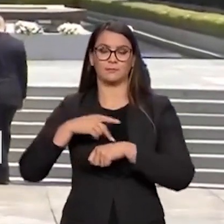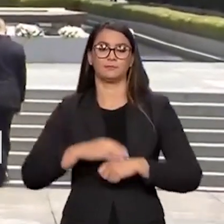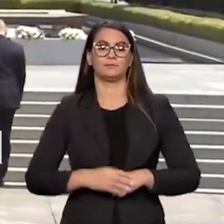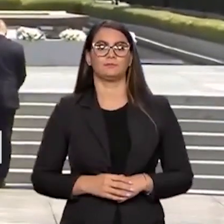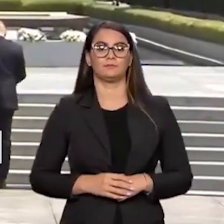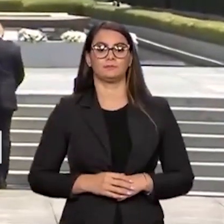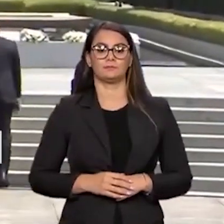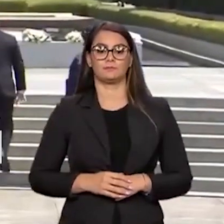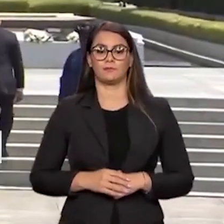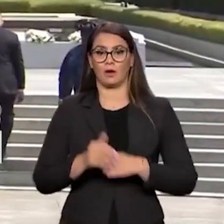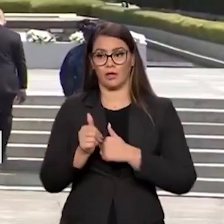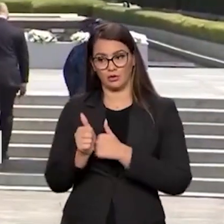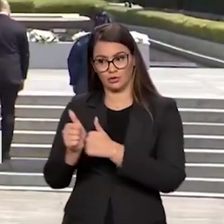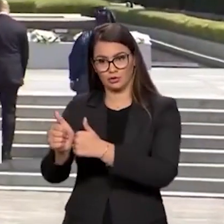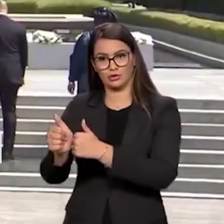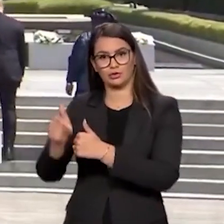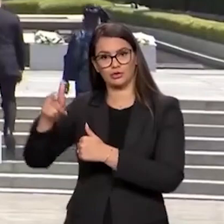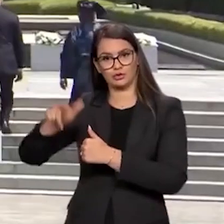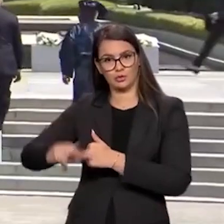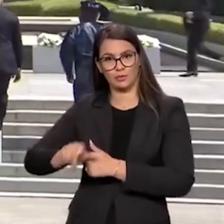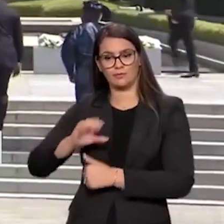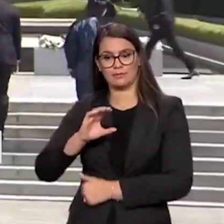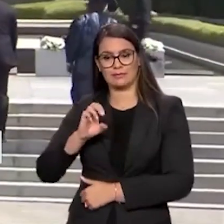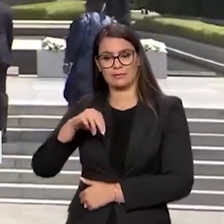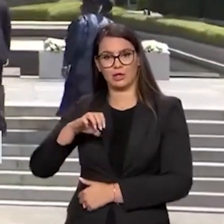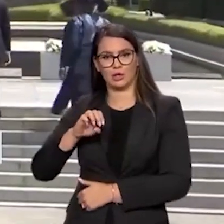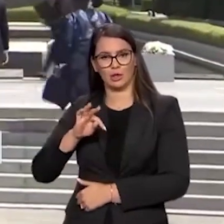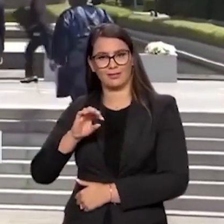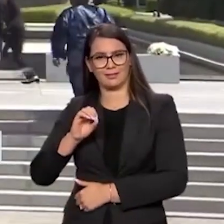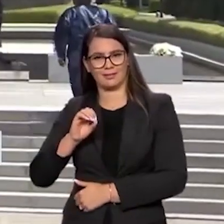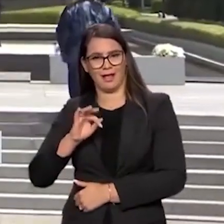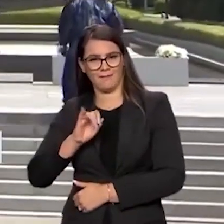Eles se dirigem mais uma vez ali, então, para o cenotáfio.